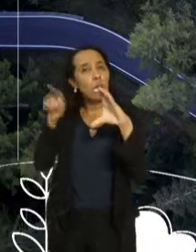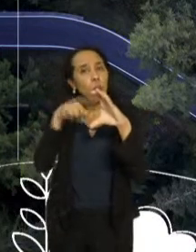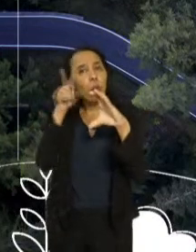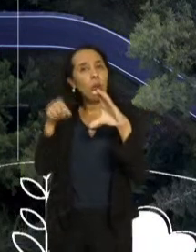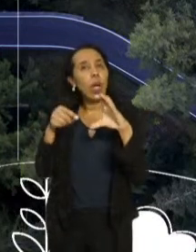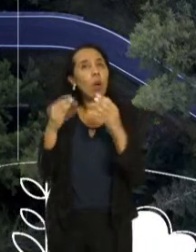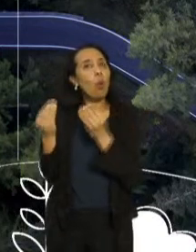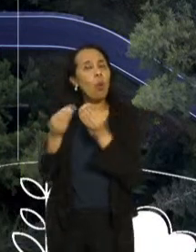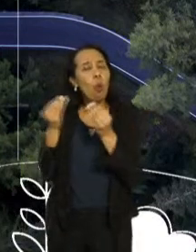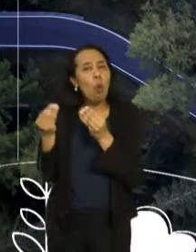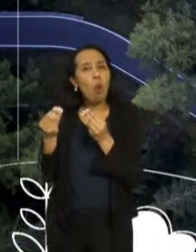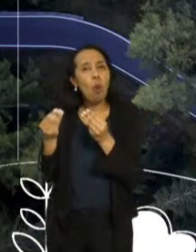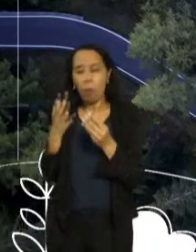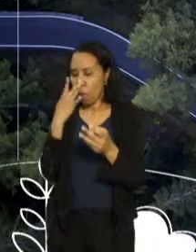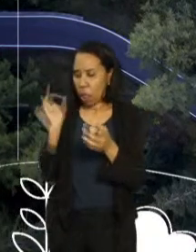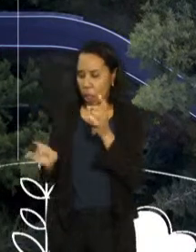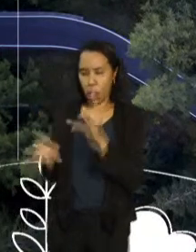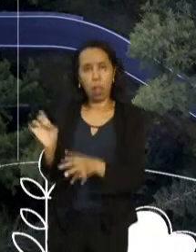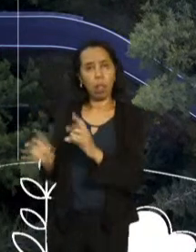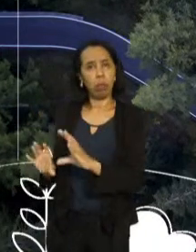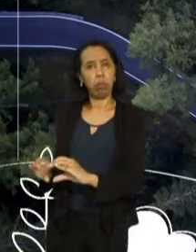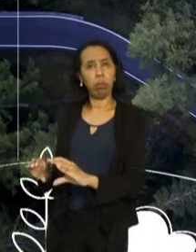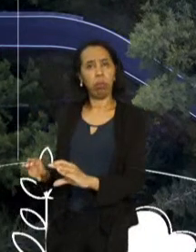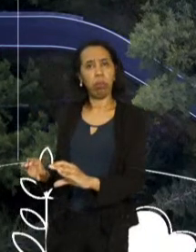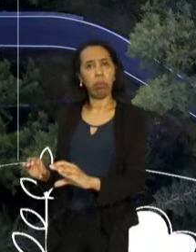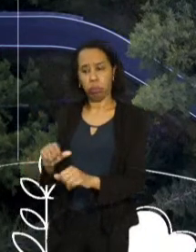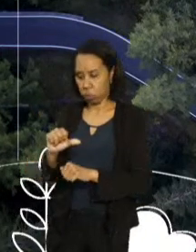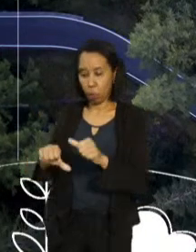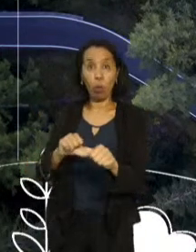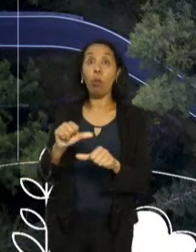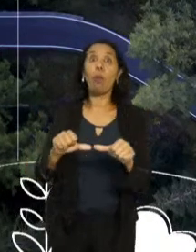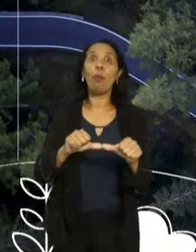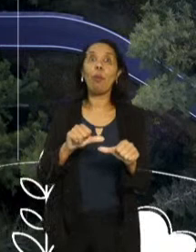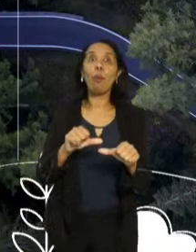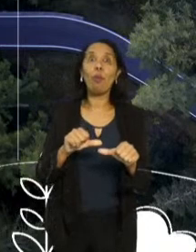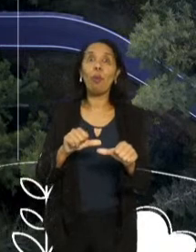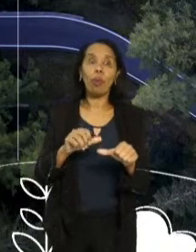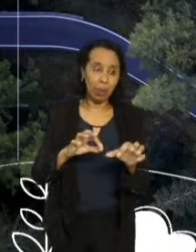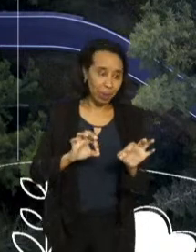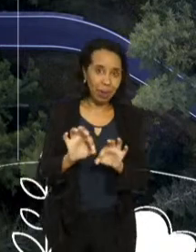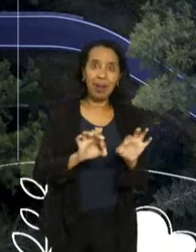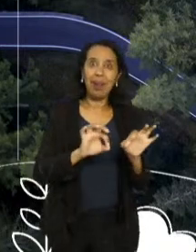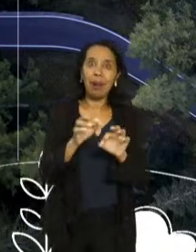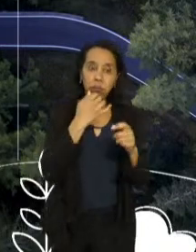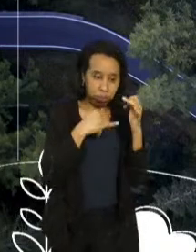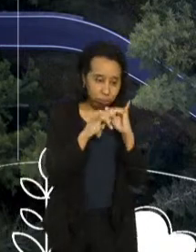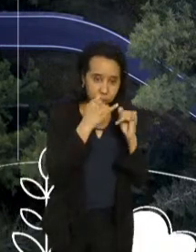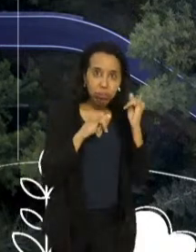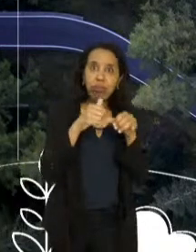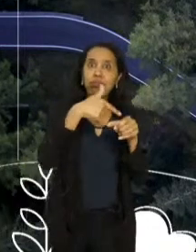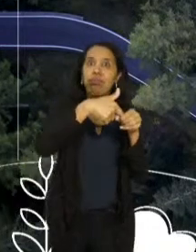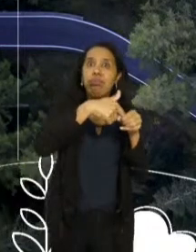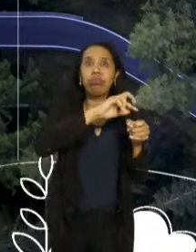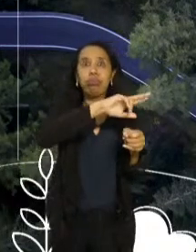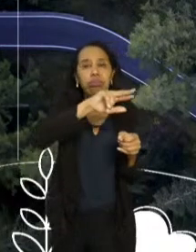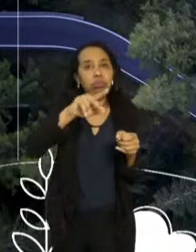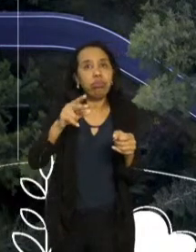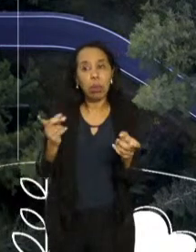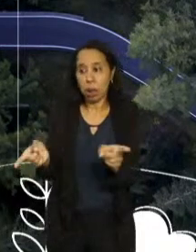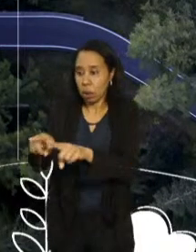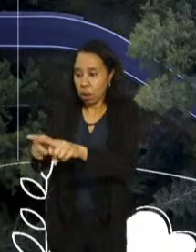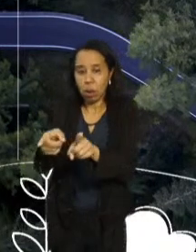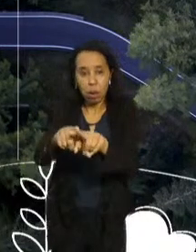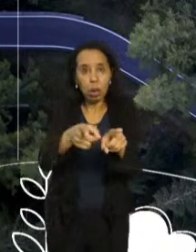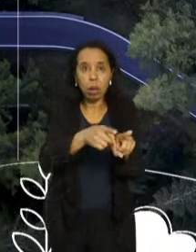um passivo ambiental num ativo energético, e da importância das parcerias, juntando a